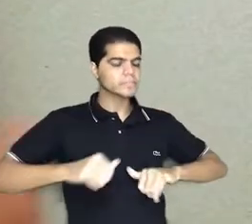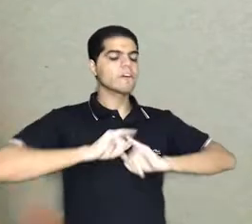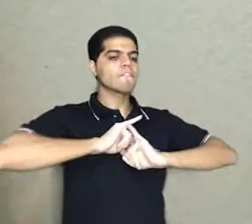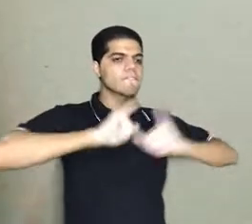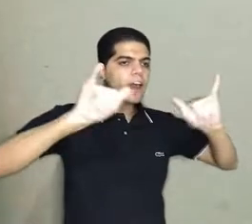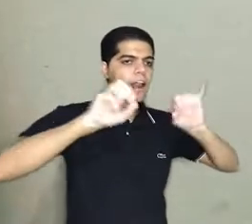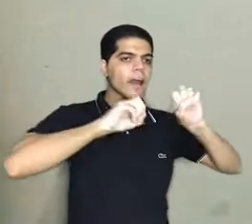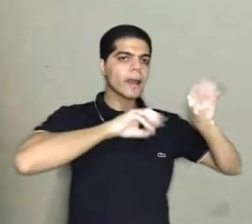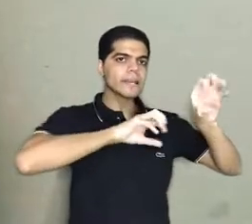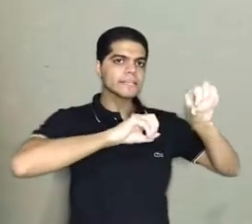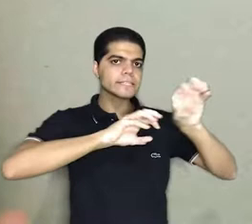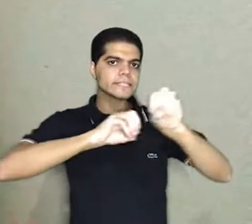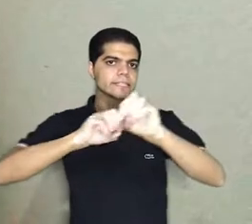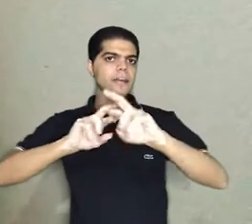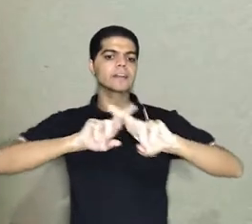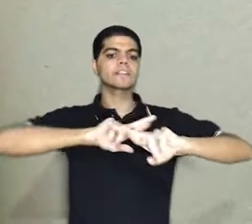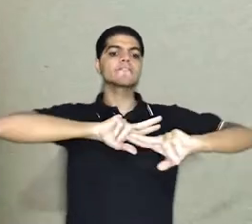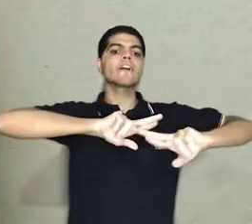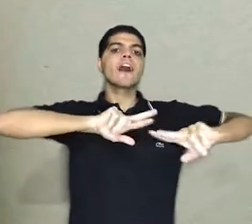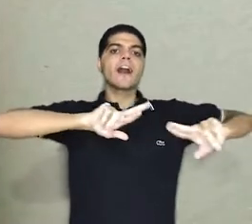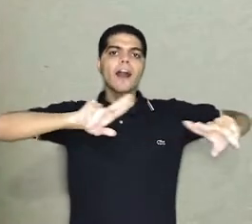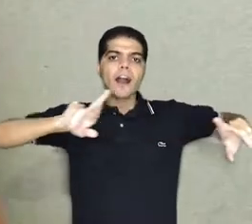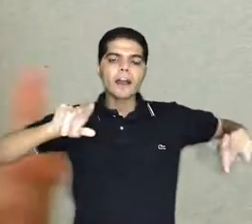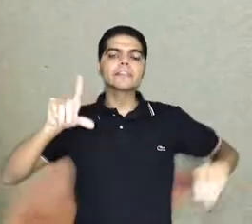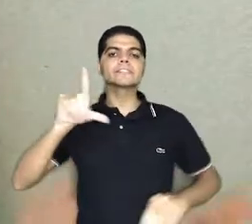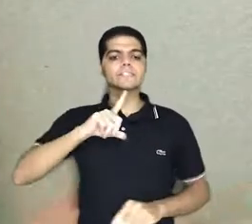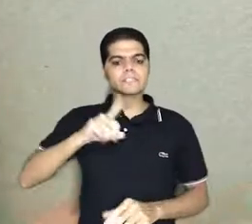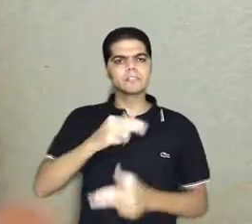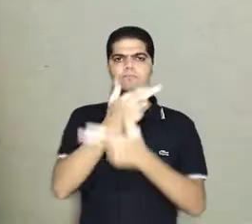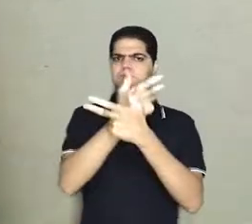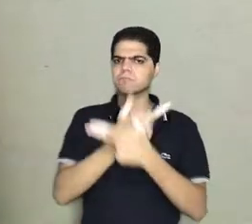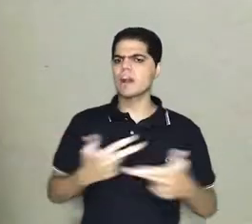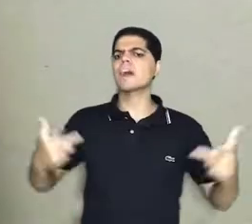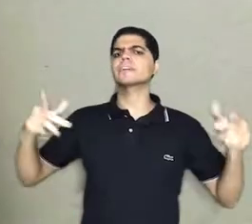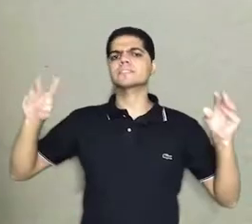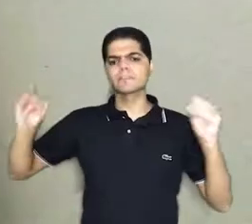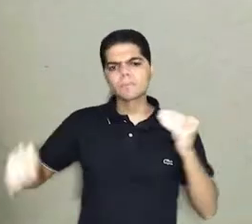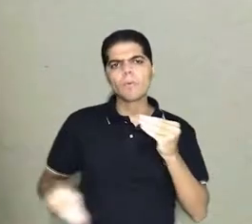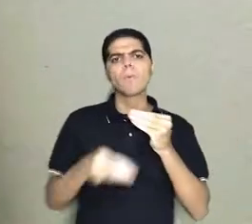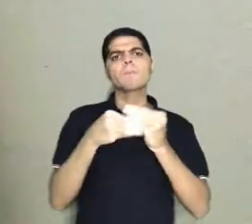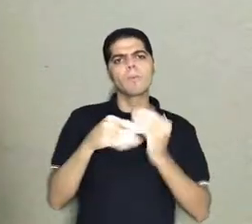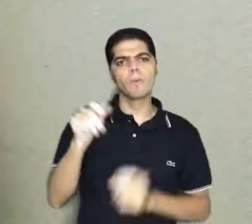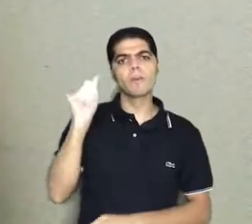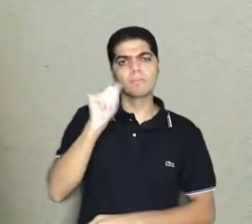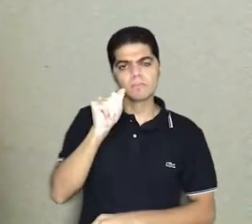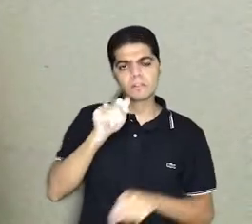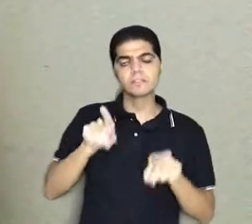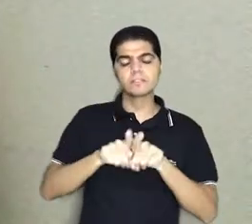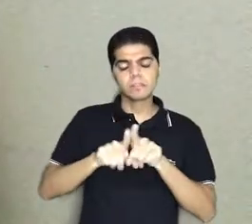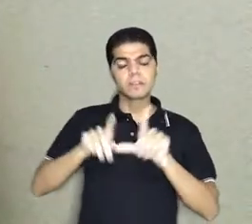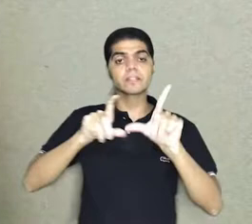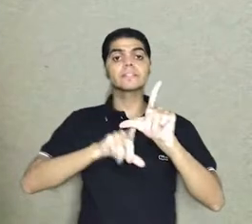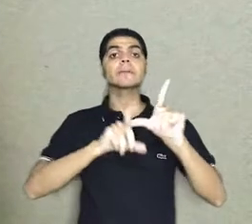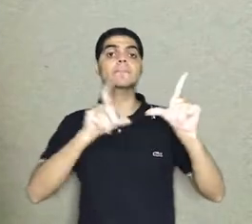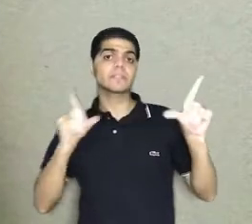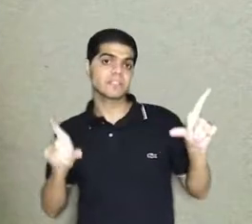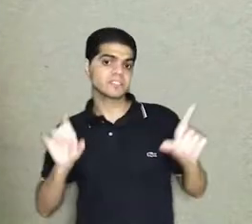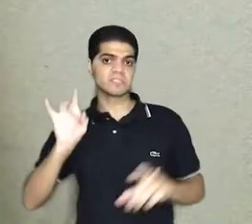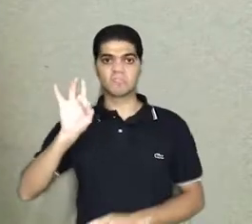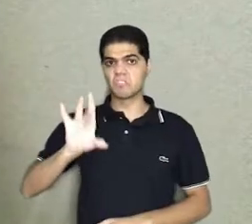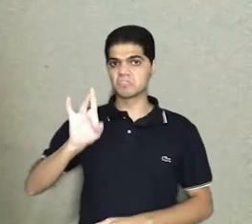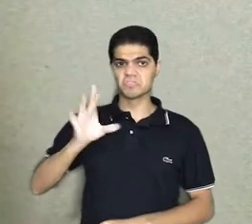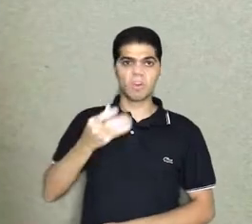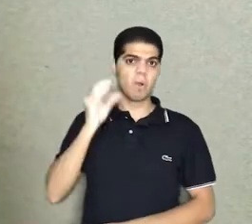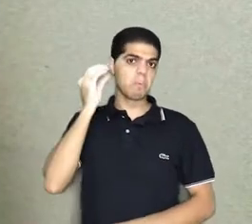de diversas outras que também compõem o que realmente foi, por exemplo, o processo da independência, que não aconteceu apenas pela ação de